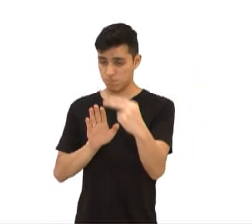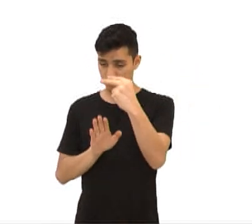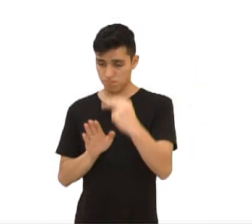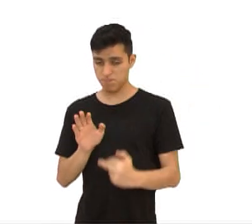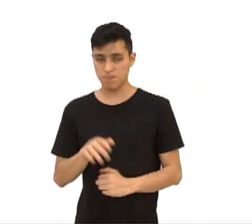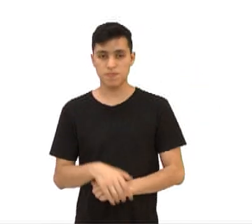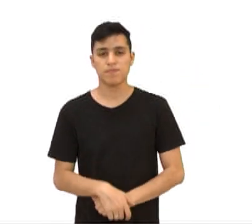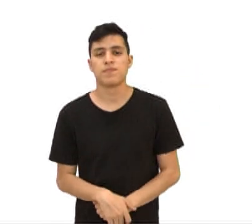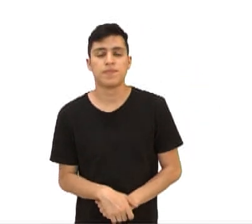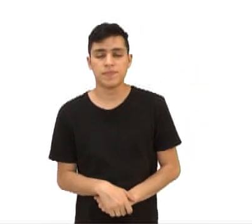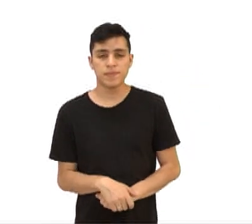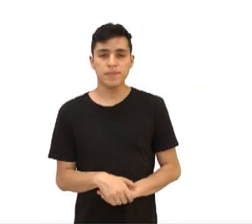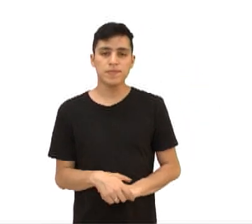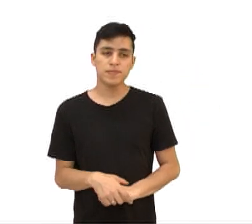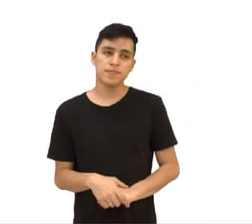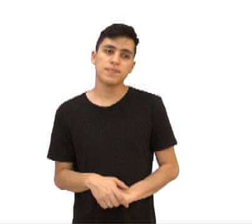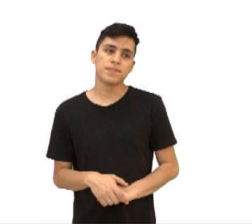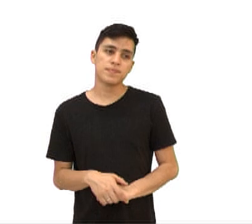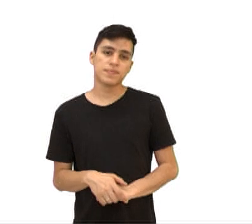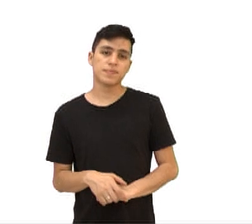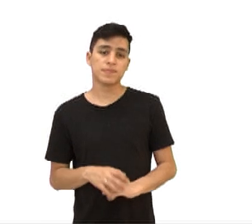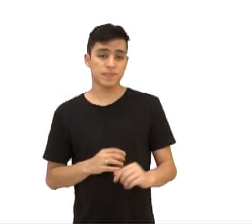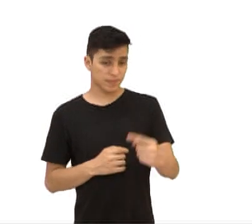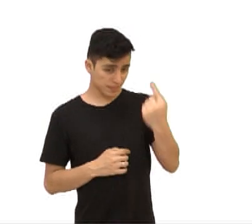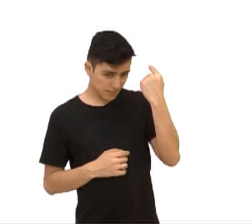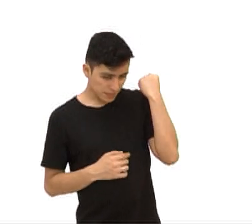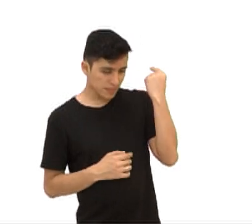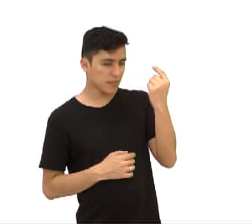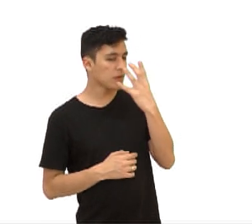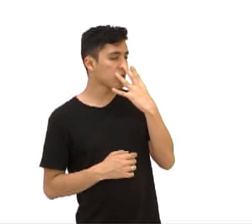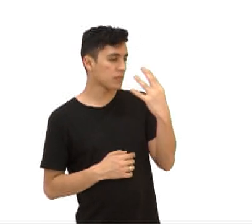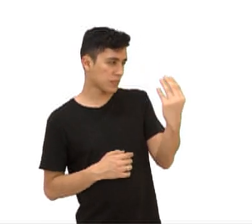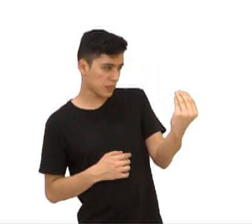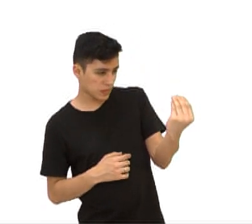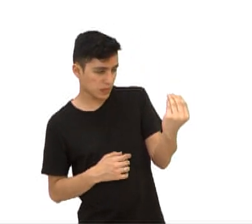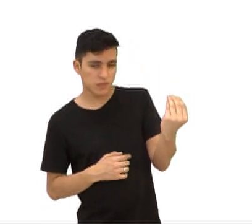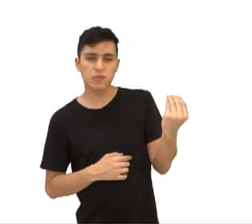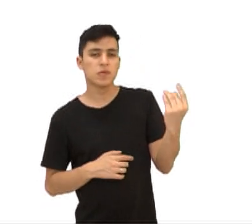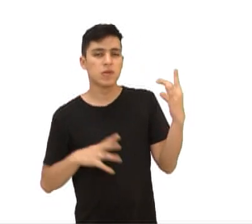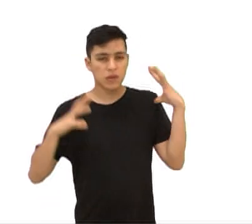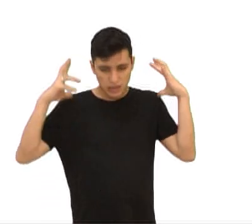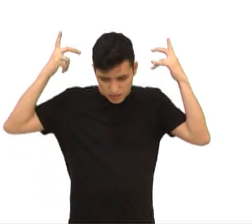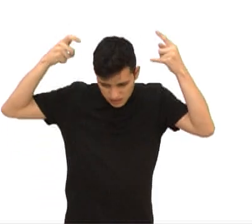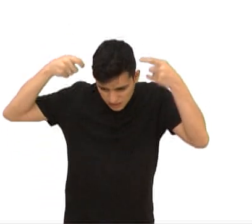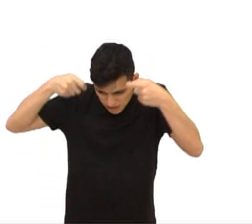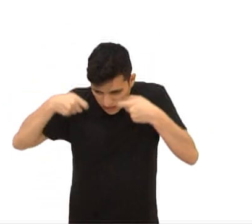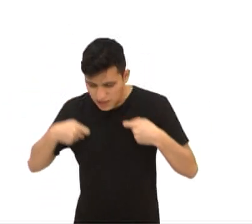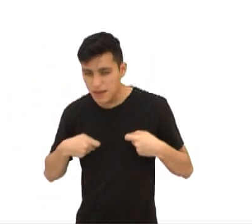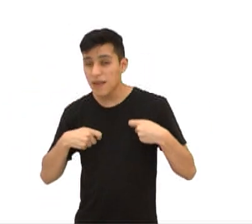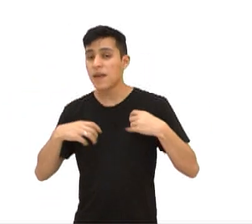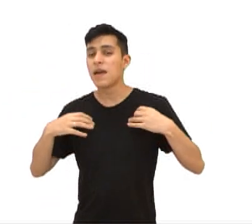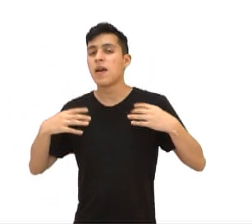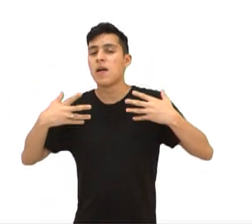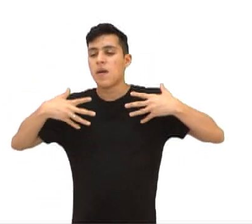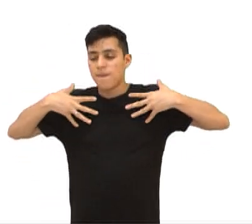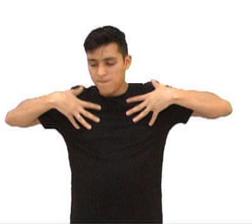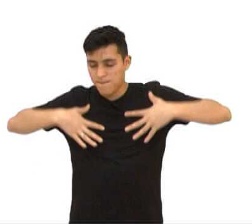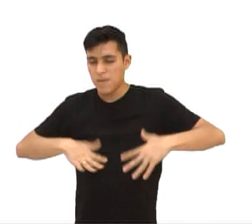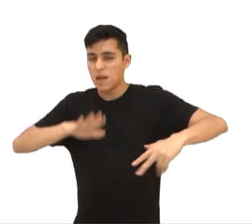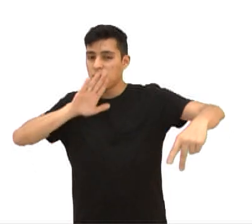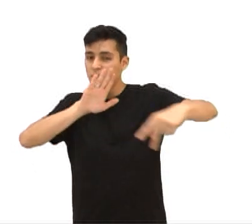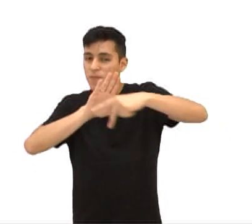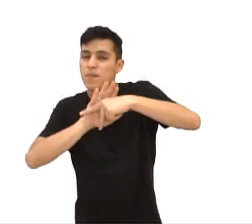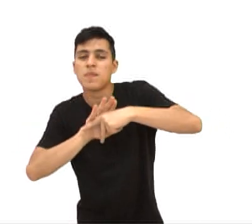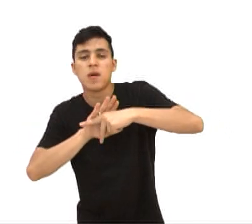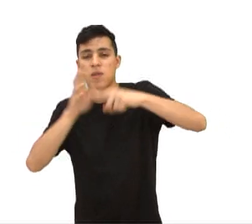puso uma piel de cordeiro. Teve uma vez que havia um lobo que colocou uma pele de cordeiro. Se la